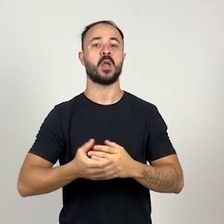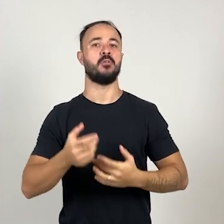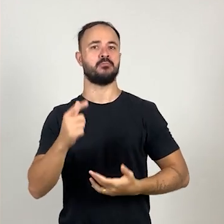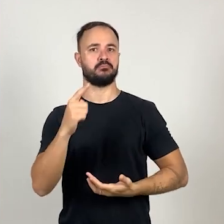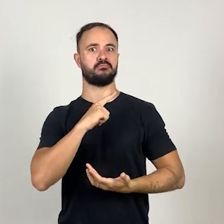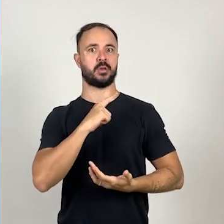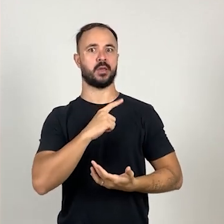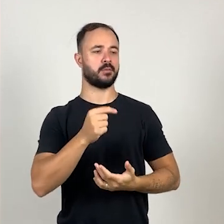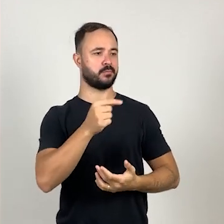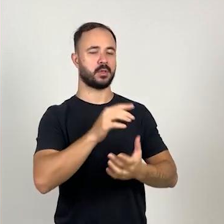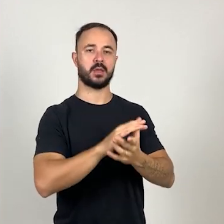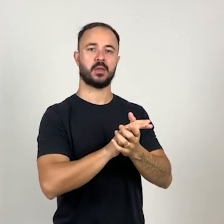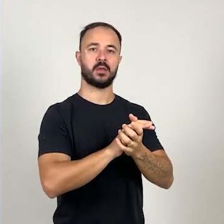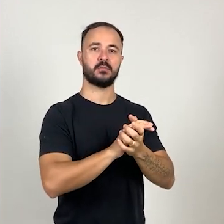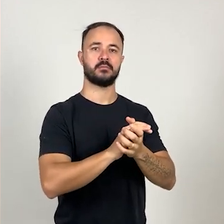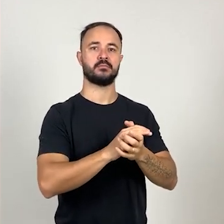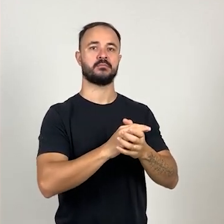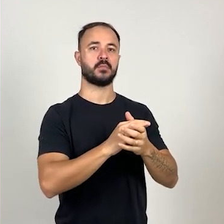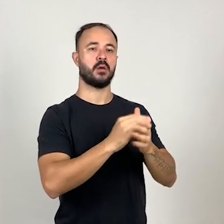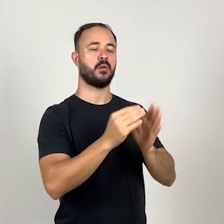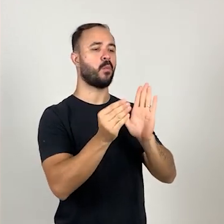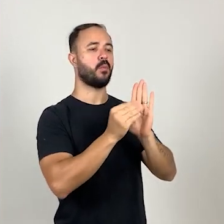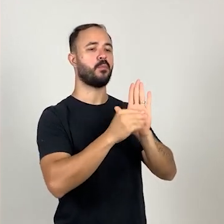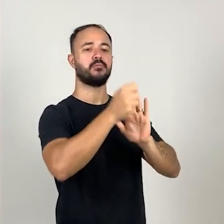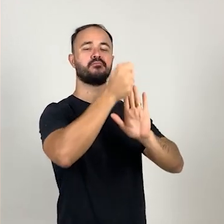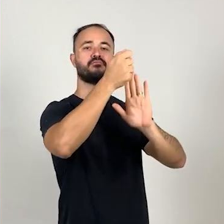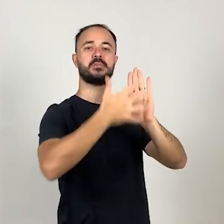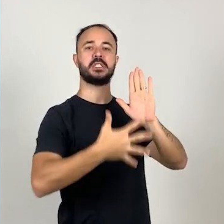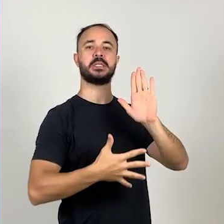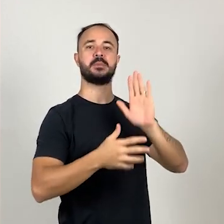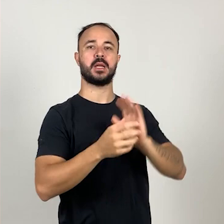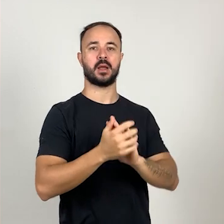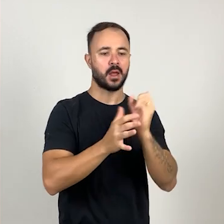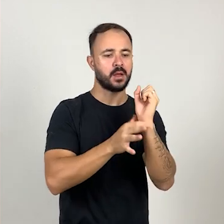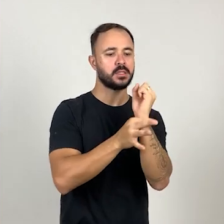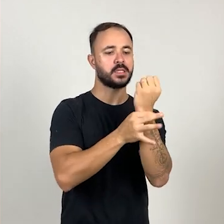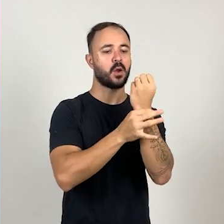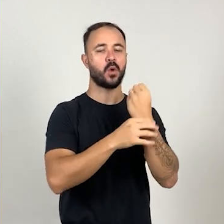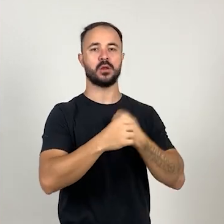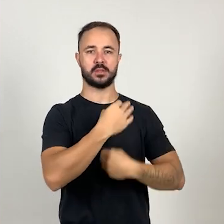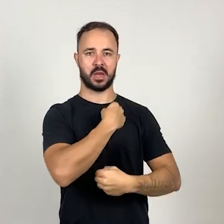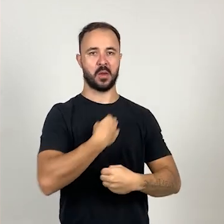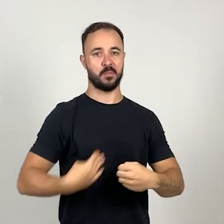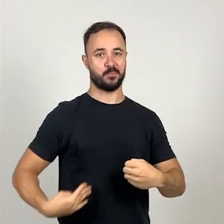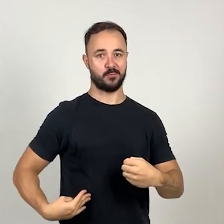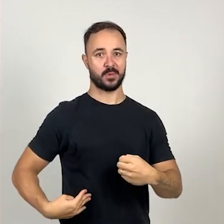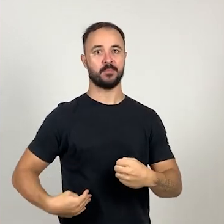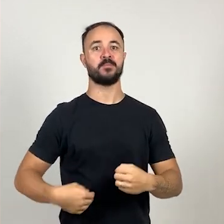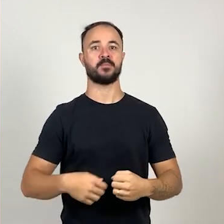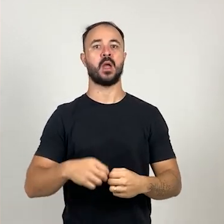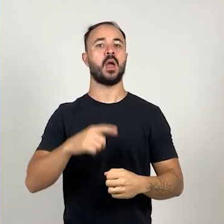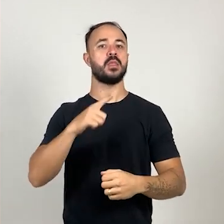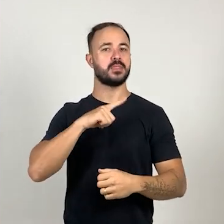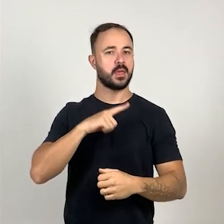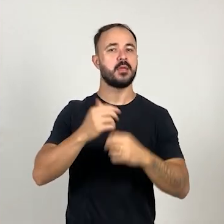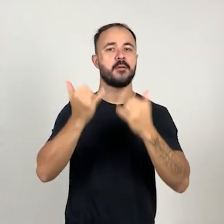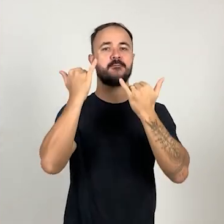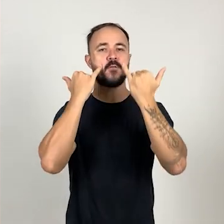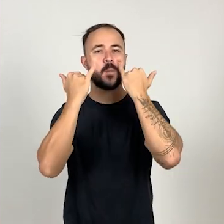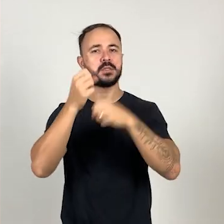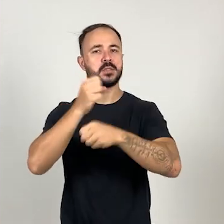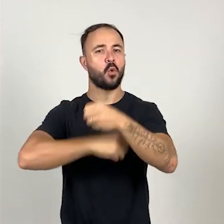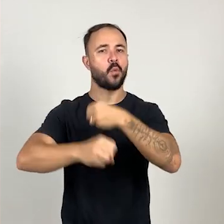Segurança Pública, produzido pelo Fórum Brasileiro de Segurança Pública, o Brasil registrou, em